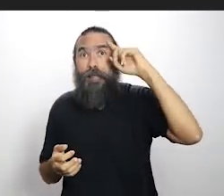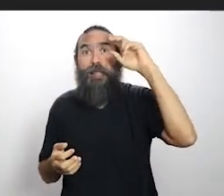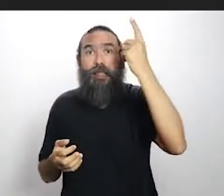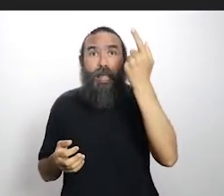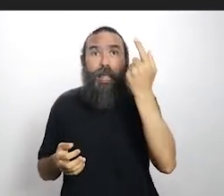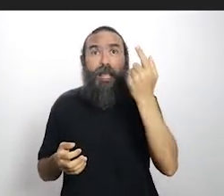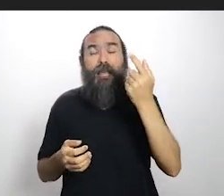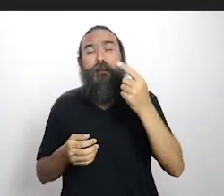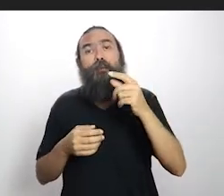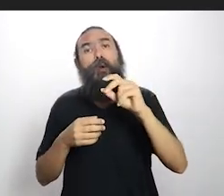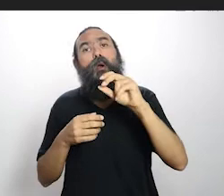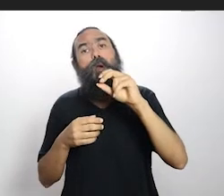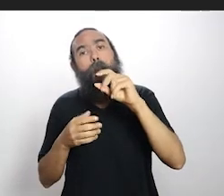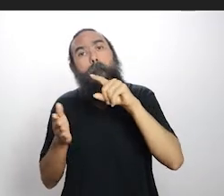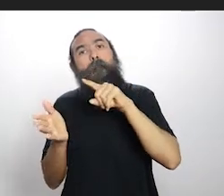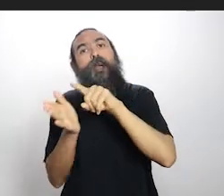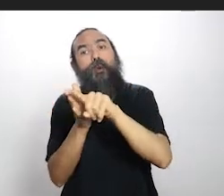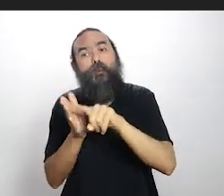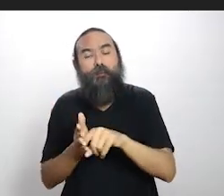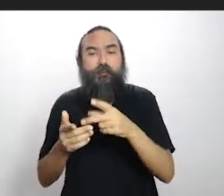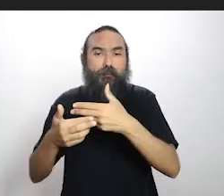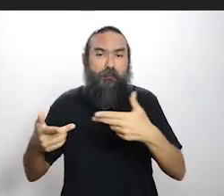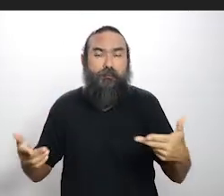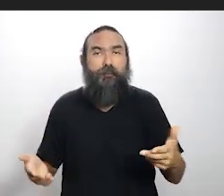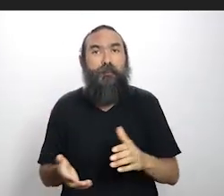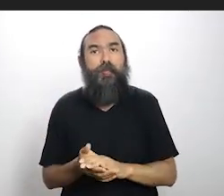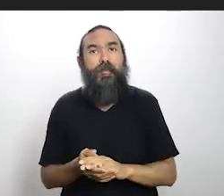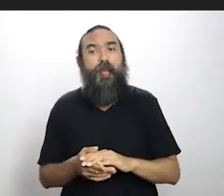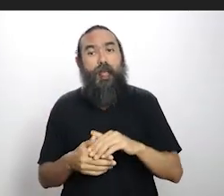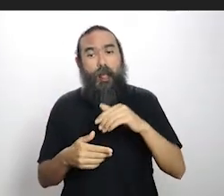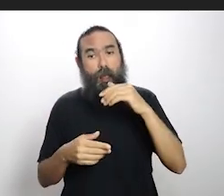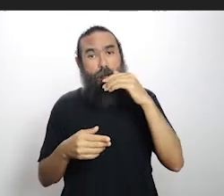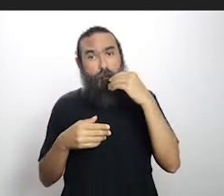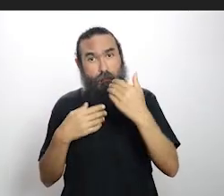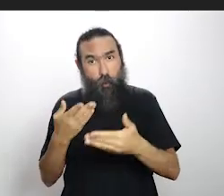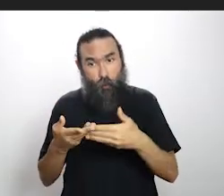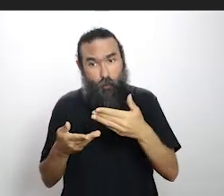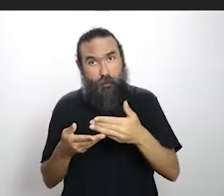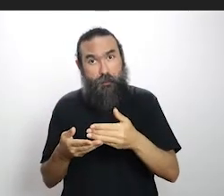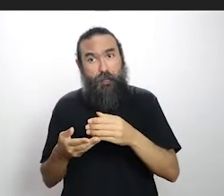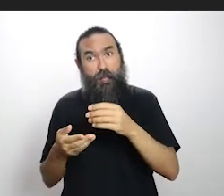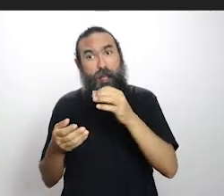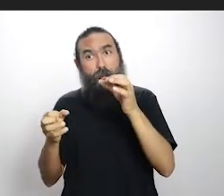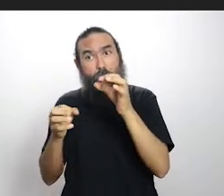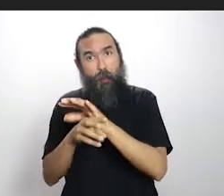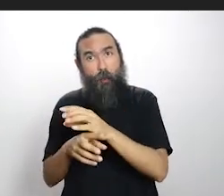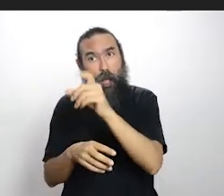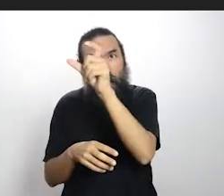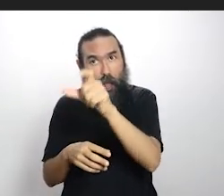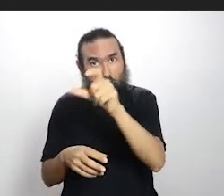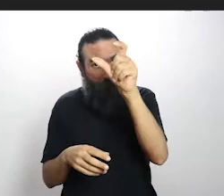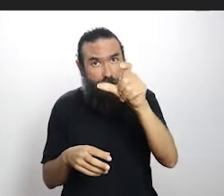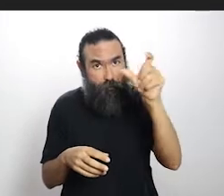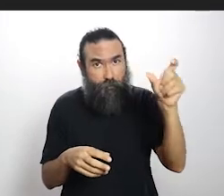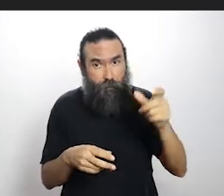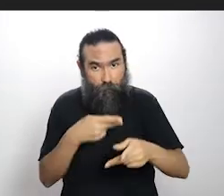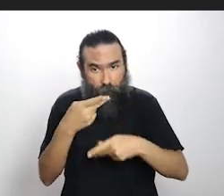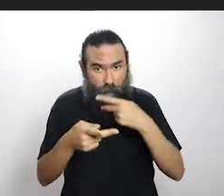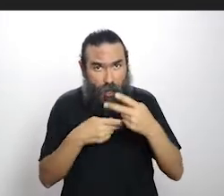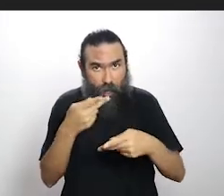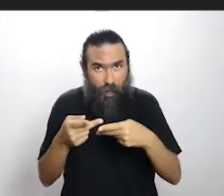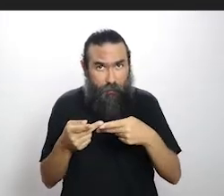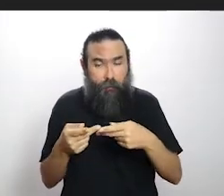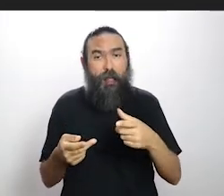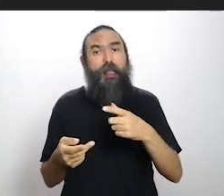relação à pergunta orientadora. E após terminar a rodada de todos, a Narelle falou que